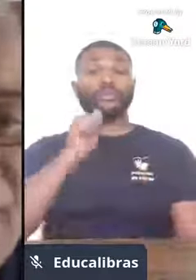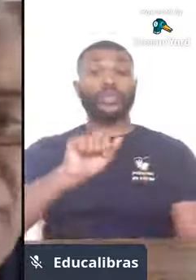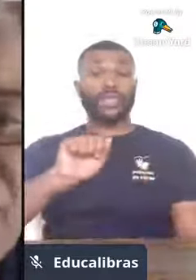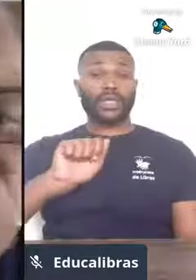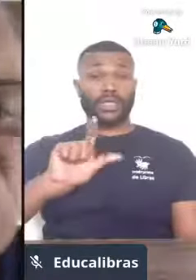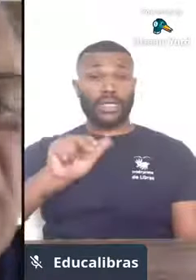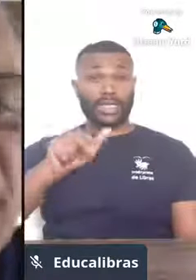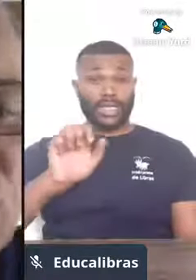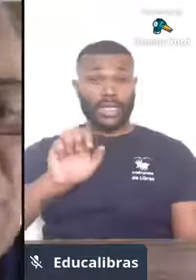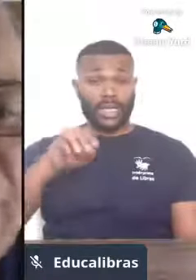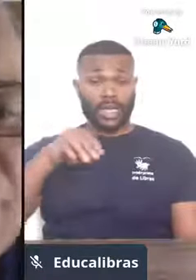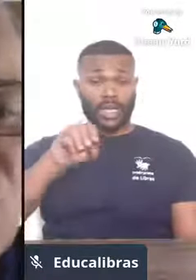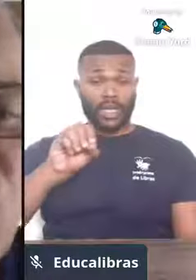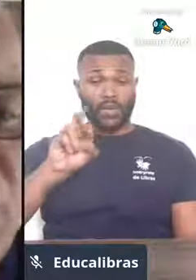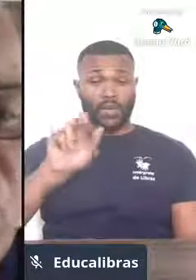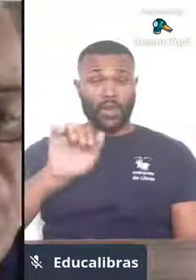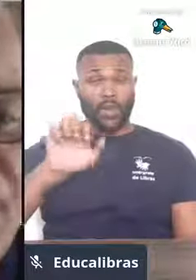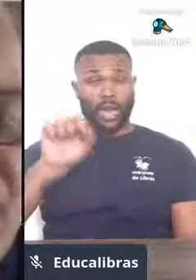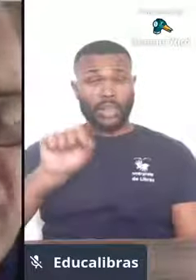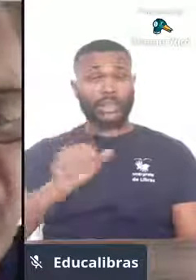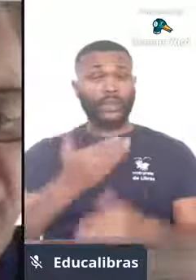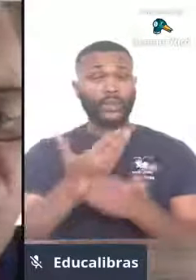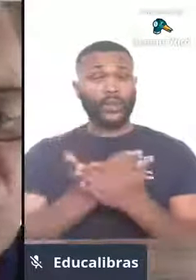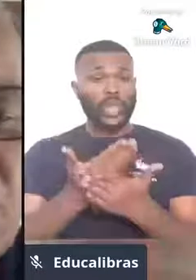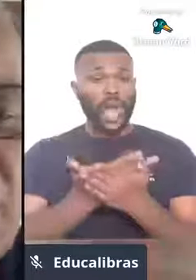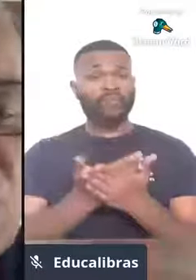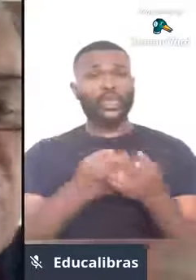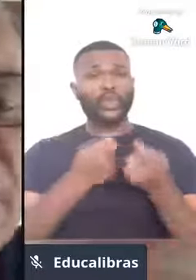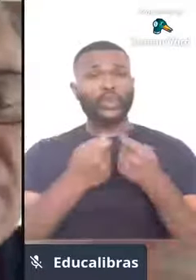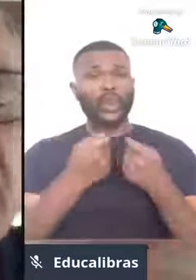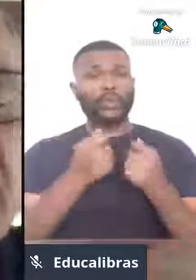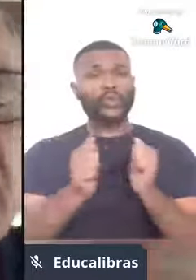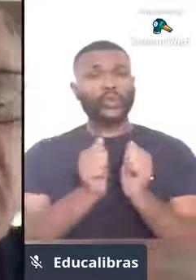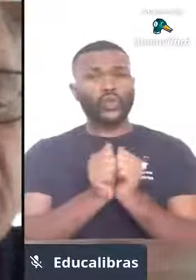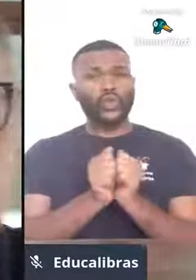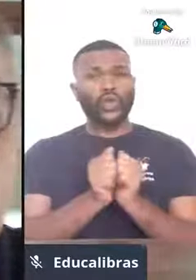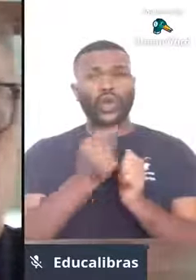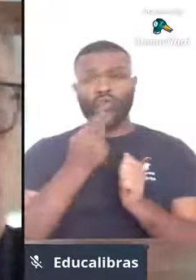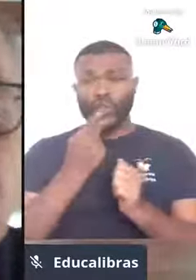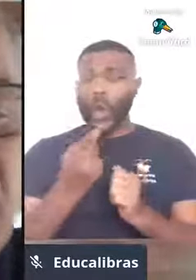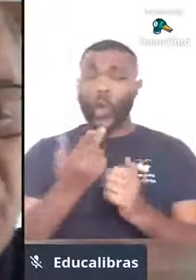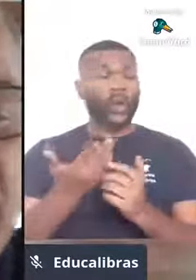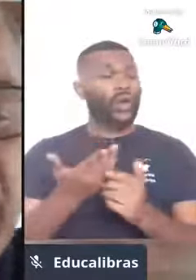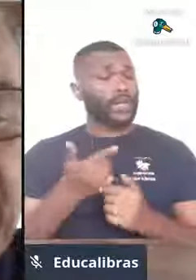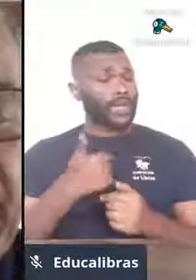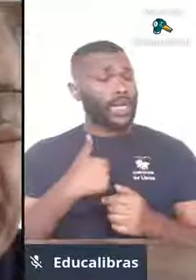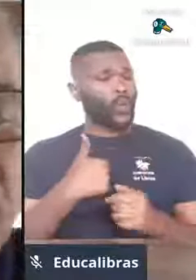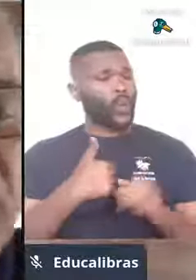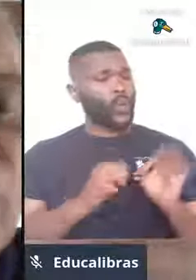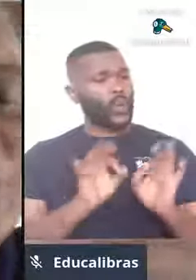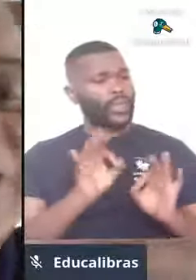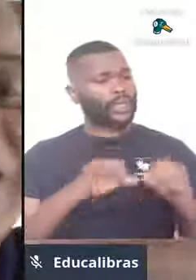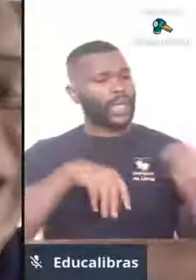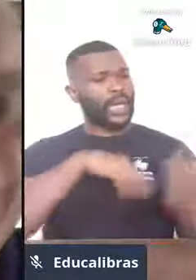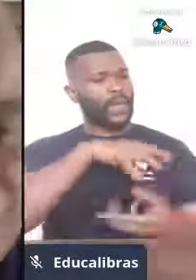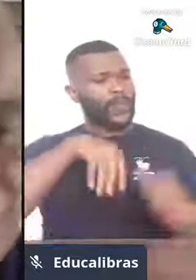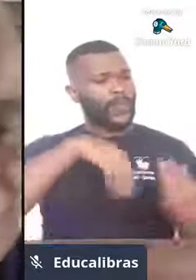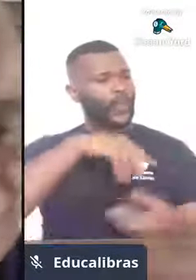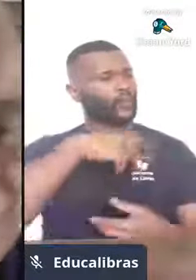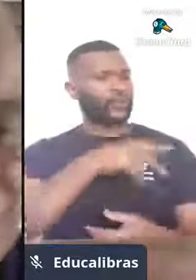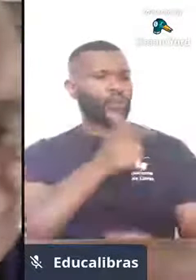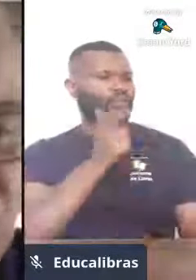que estudava jornalismo comigo, e ela falou assim, deixa eu organizar, você não vai conseguir nada desse